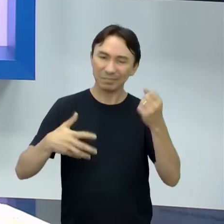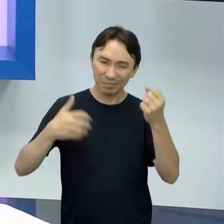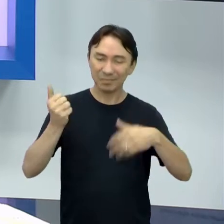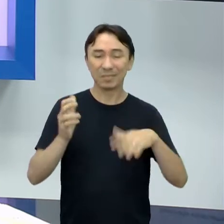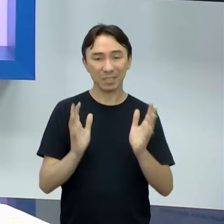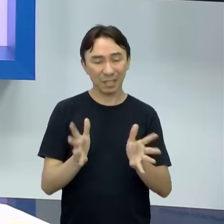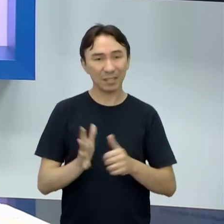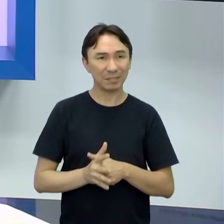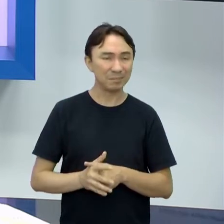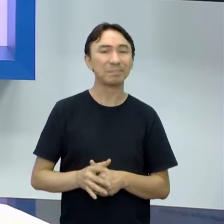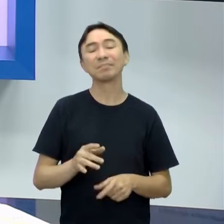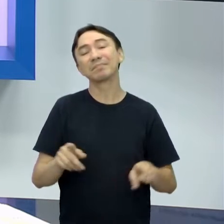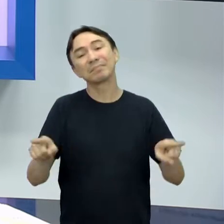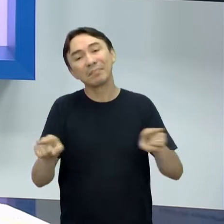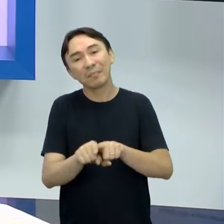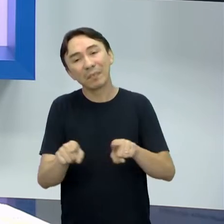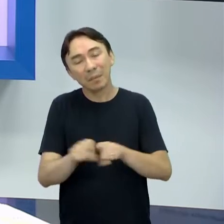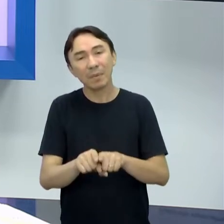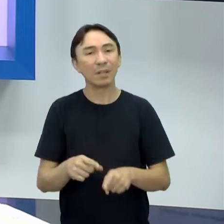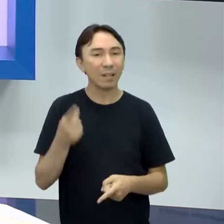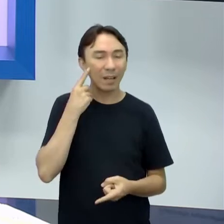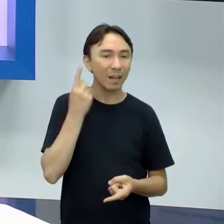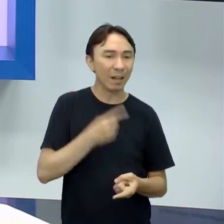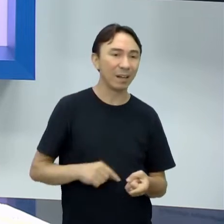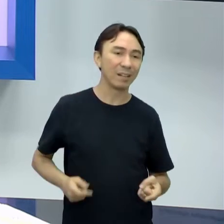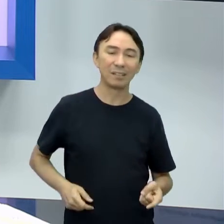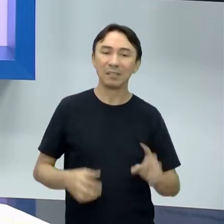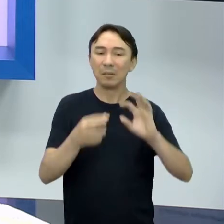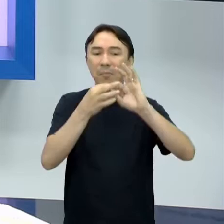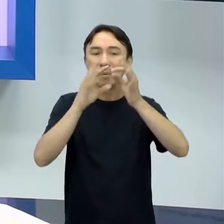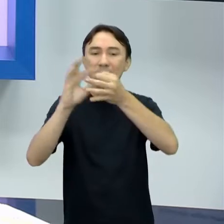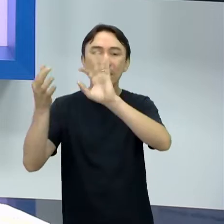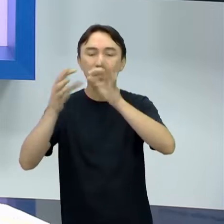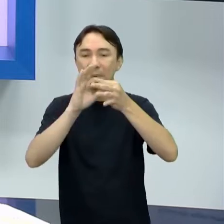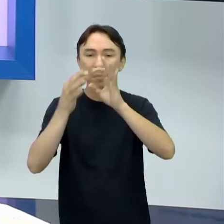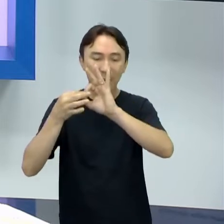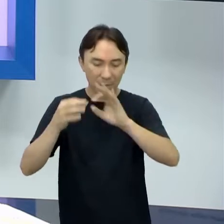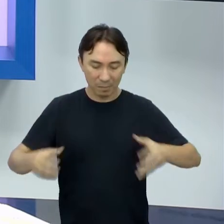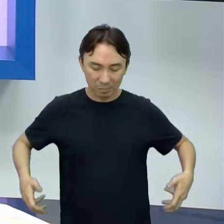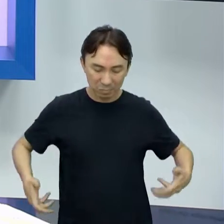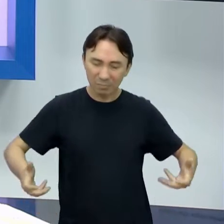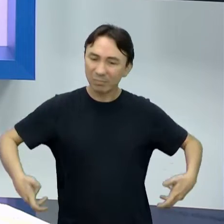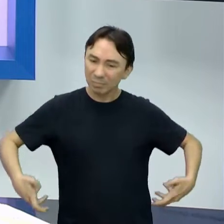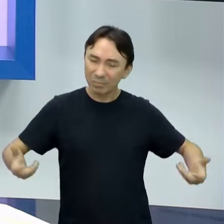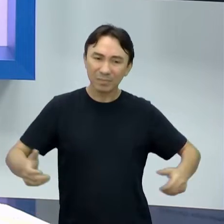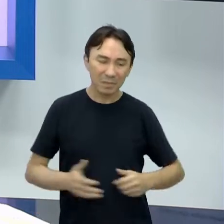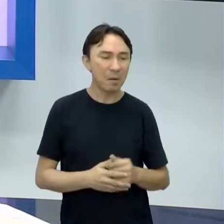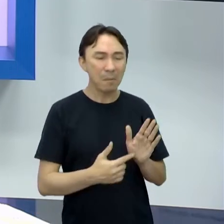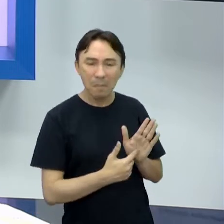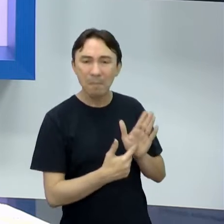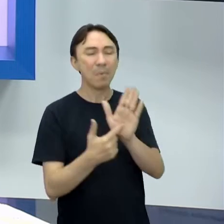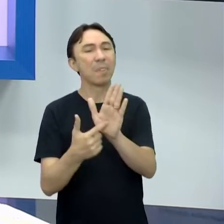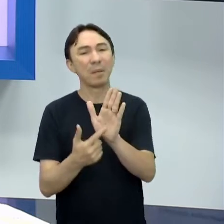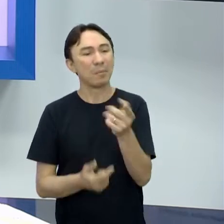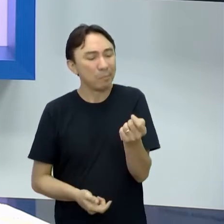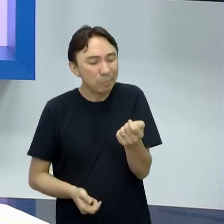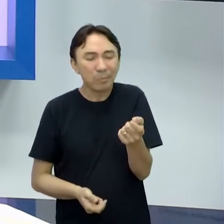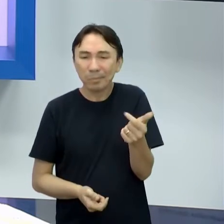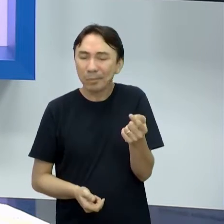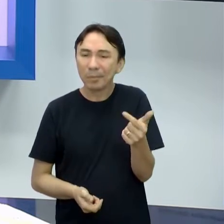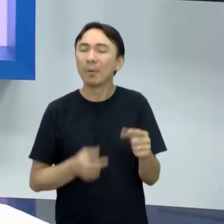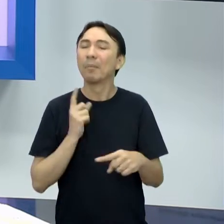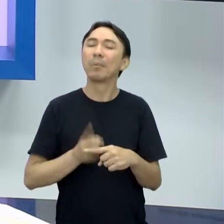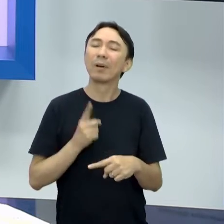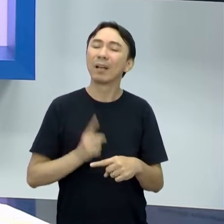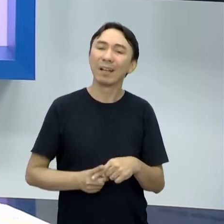paralímpica. Então, por que não tem mais destaque? Porque tal veículo, apresenta a modalidade com mais ênfase